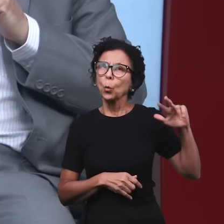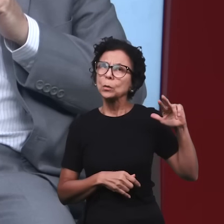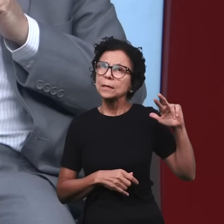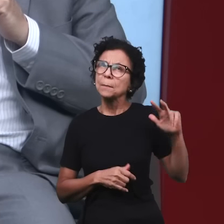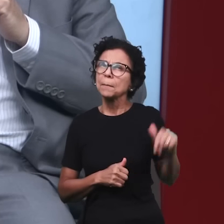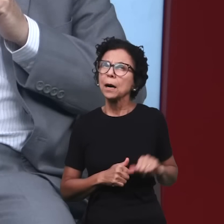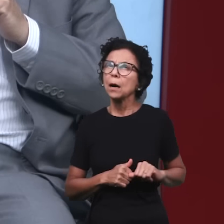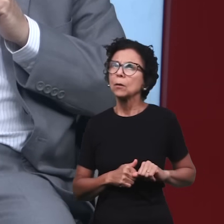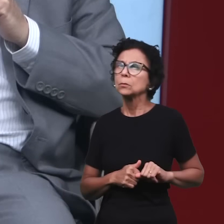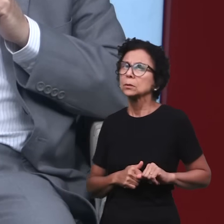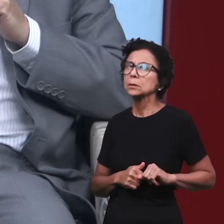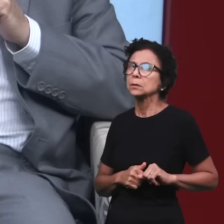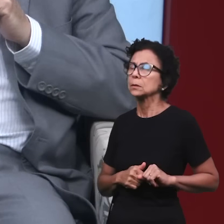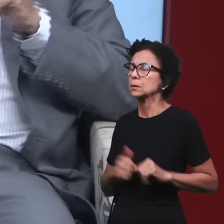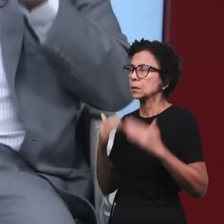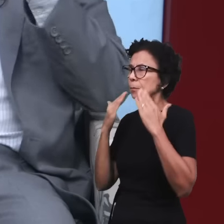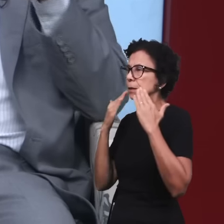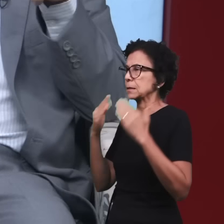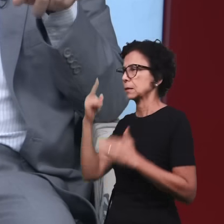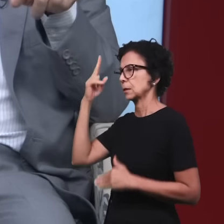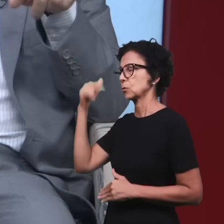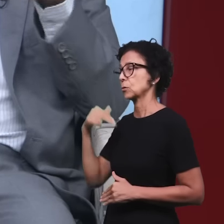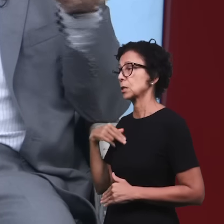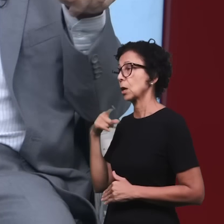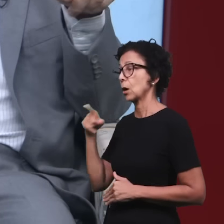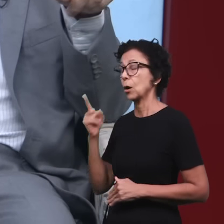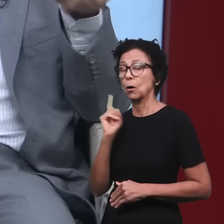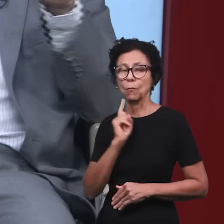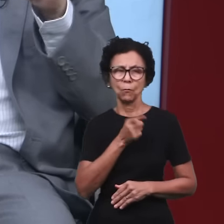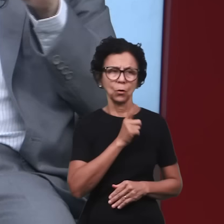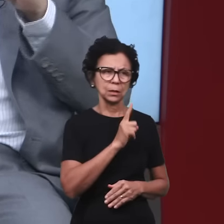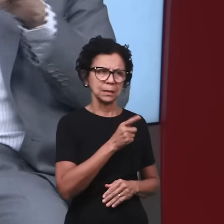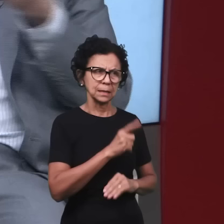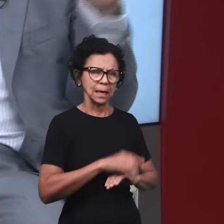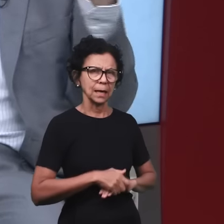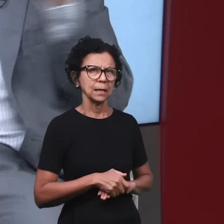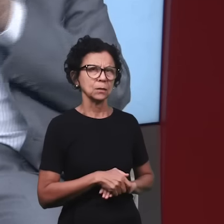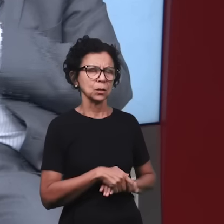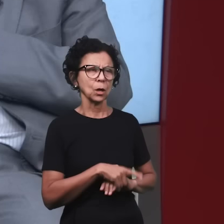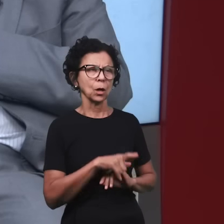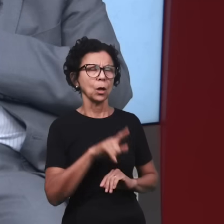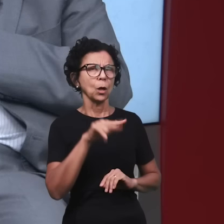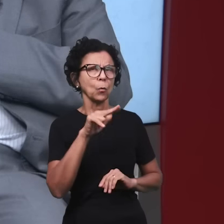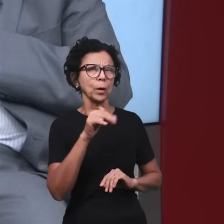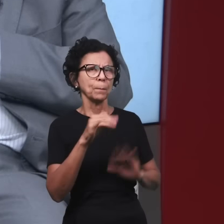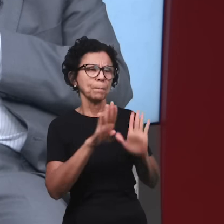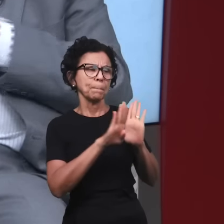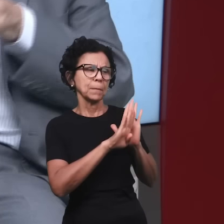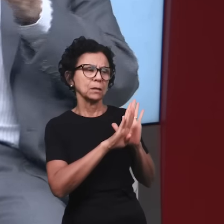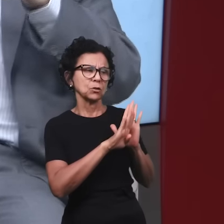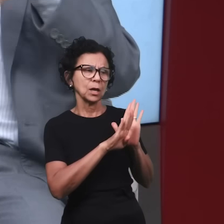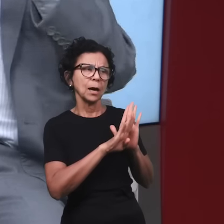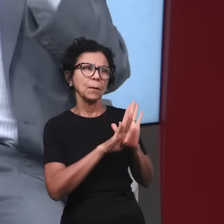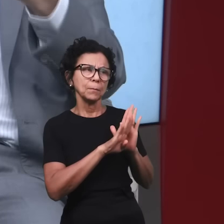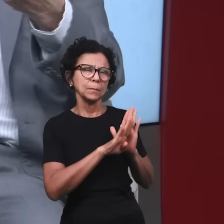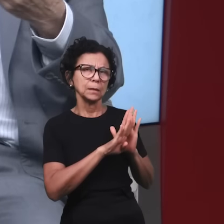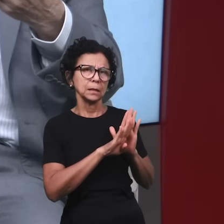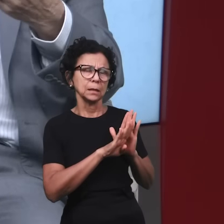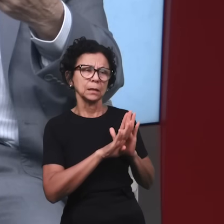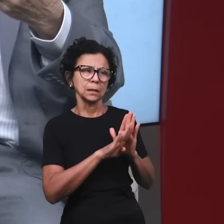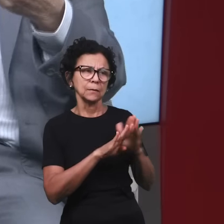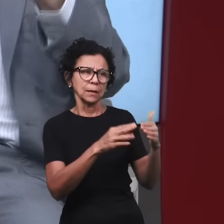da mesma mãe, Raquel, que não fora com os irmãos porque Jacó não permitiu. Havendo